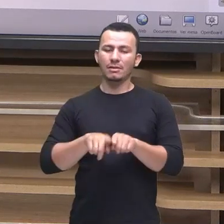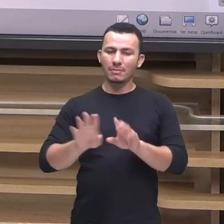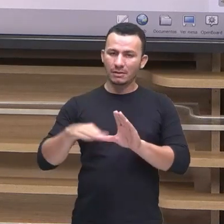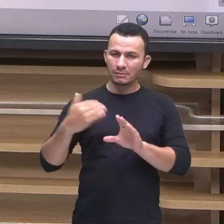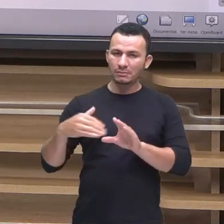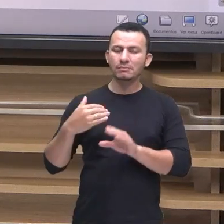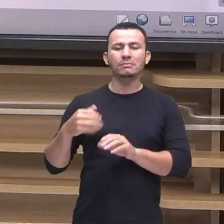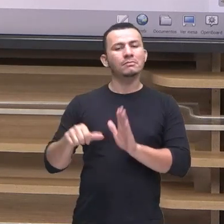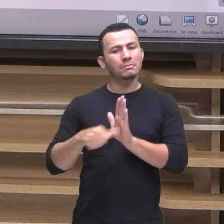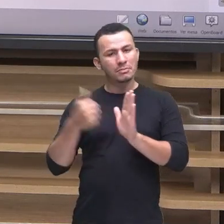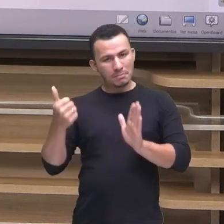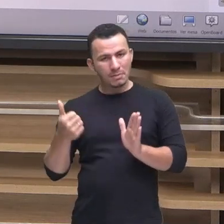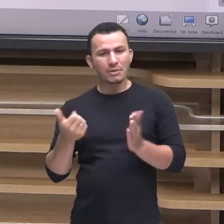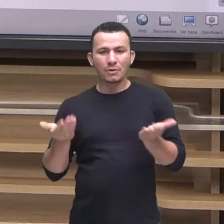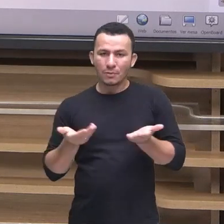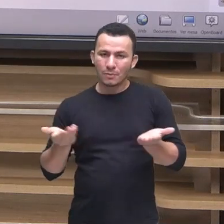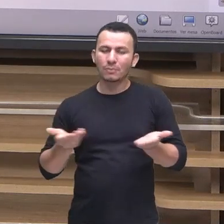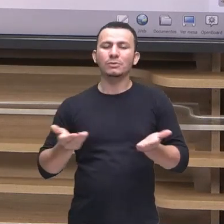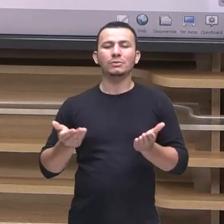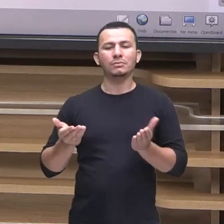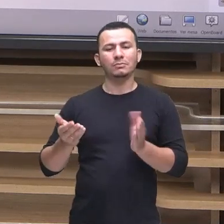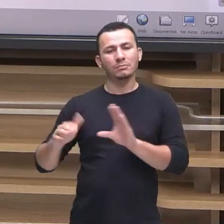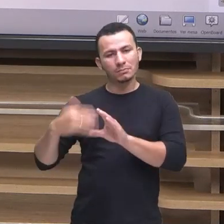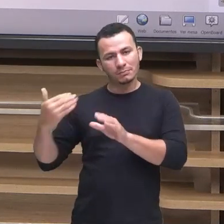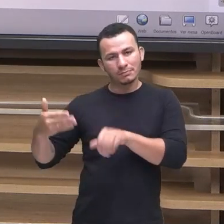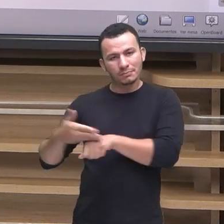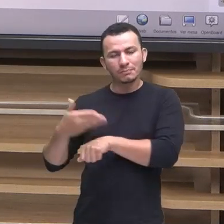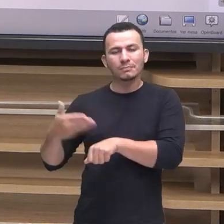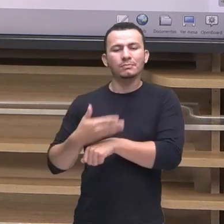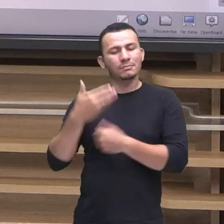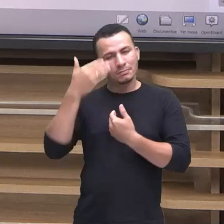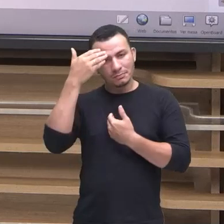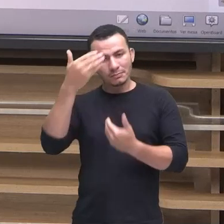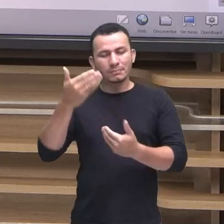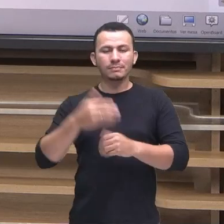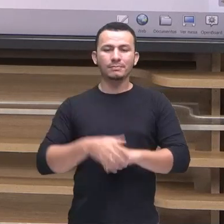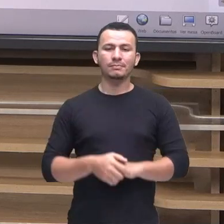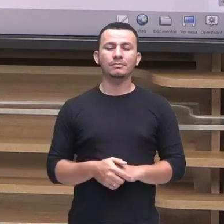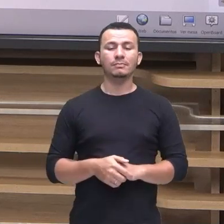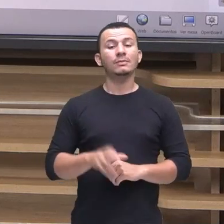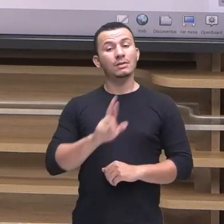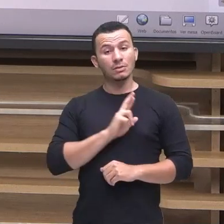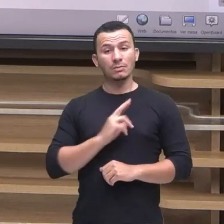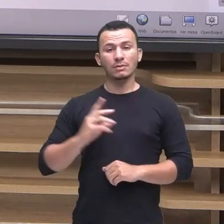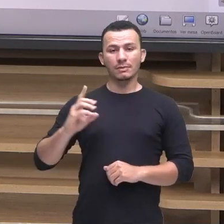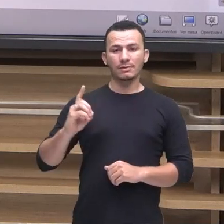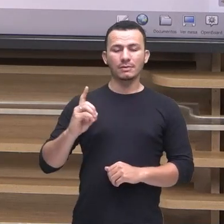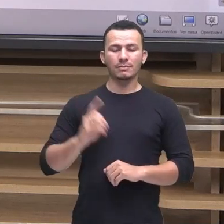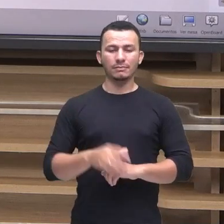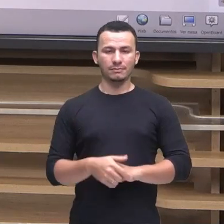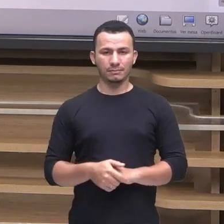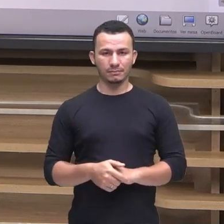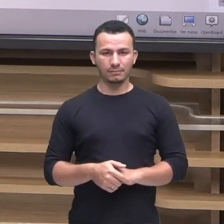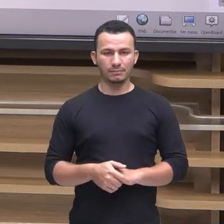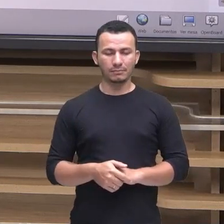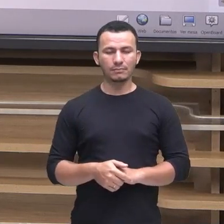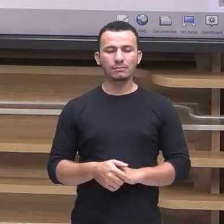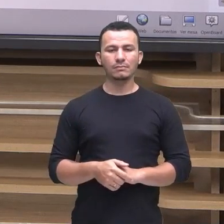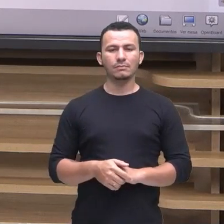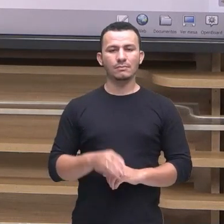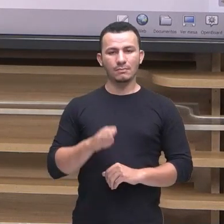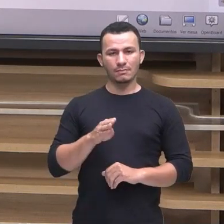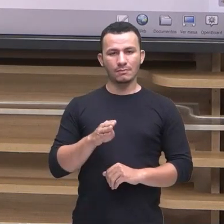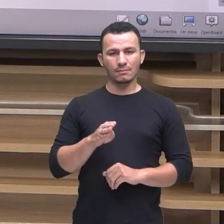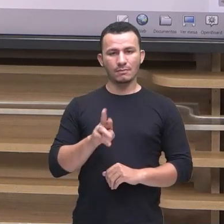a primeira vez nessa de hoje, não é mesmo? Continue também, Henrique. Ele respondeu a letra D. E o